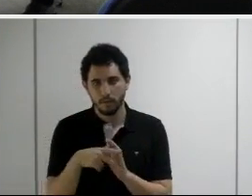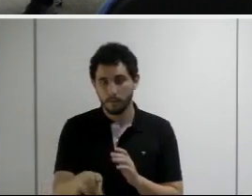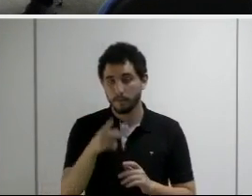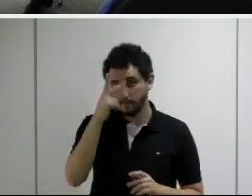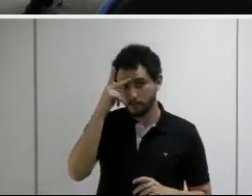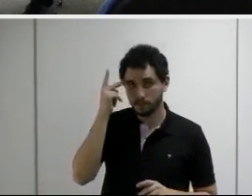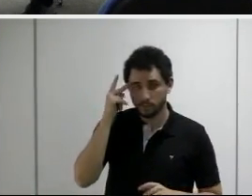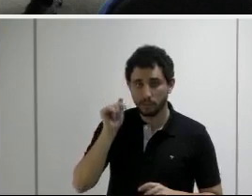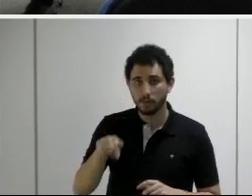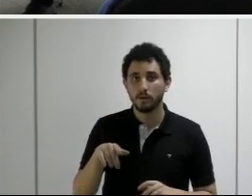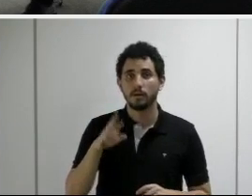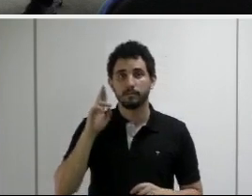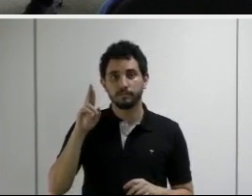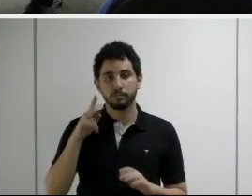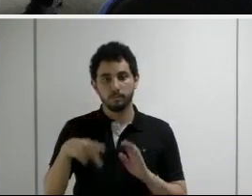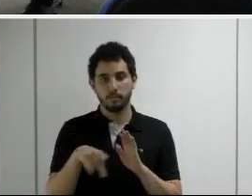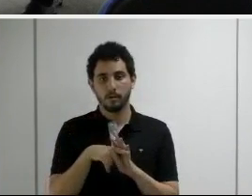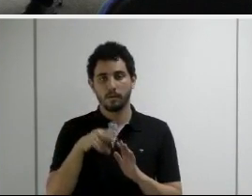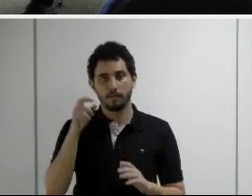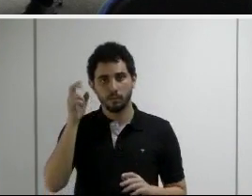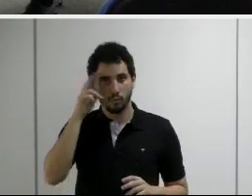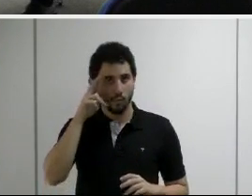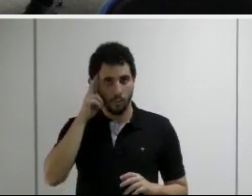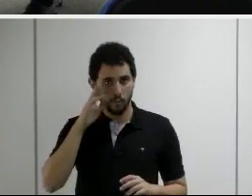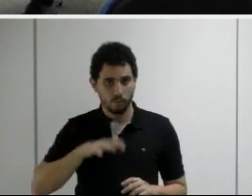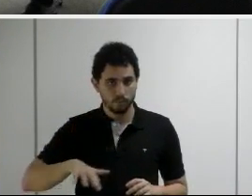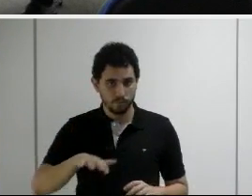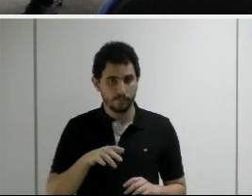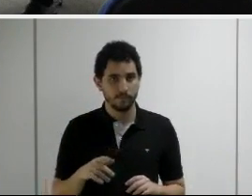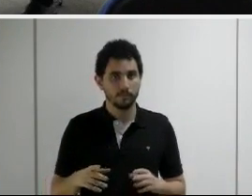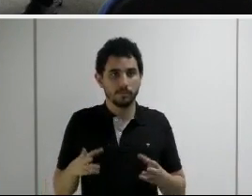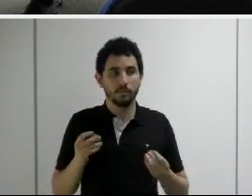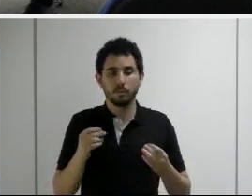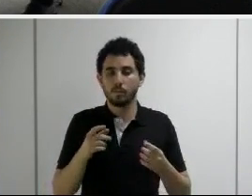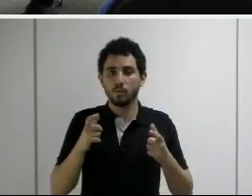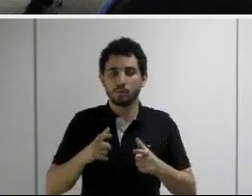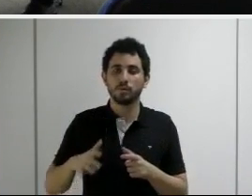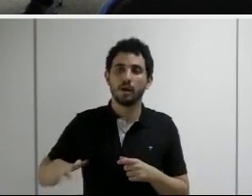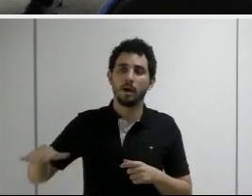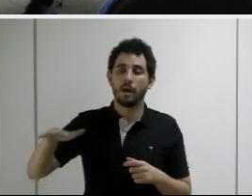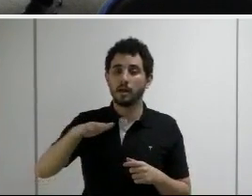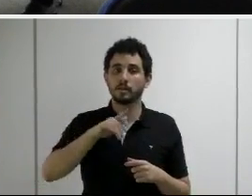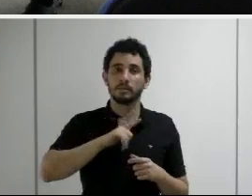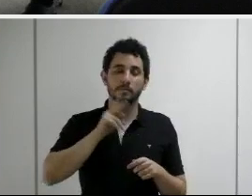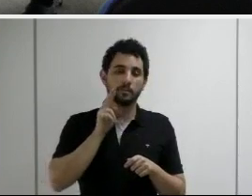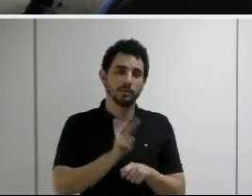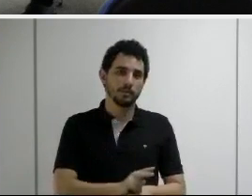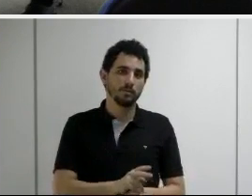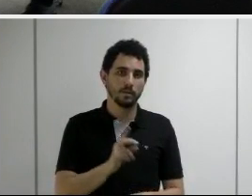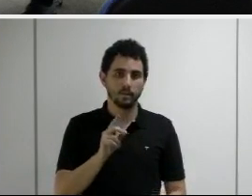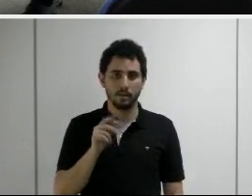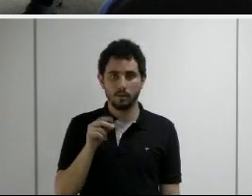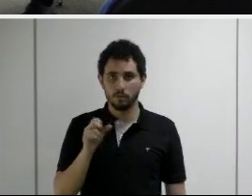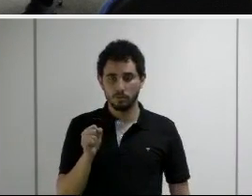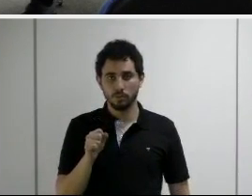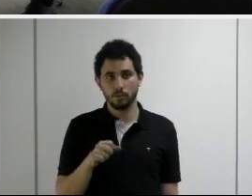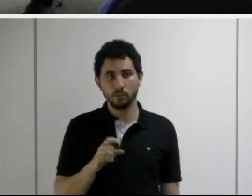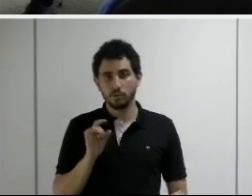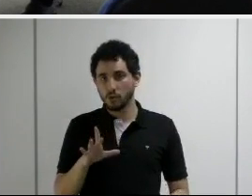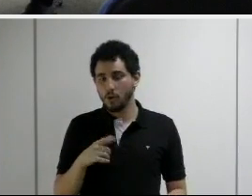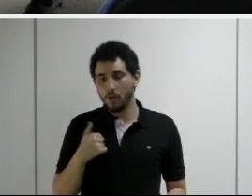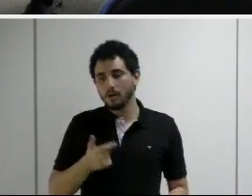é titular daquela propriedade rural. Estamos falando de N cenários que tem a ver com proteção de dados, que vão muito além só daquilo que a